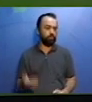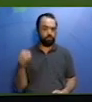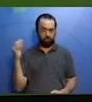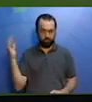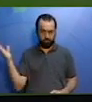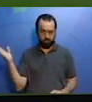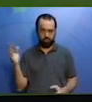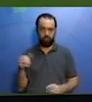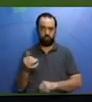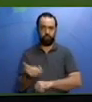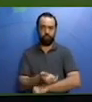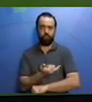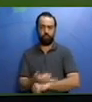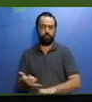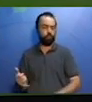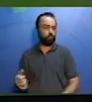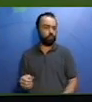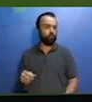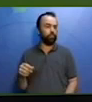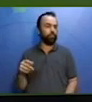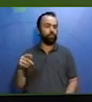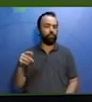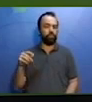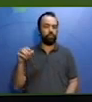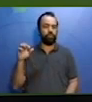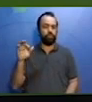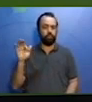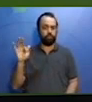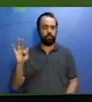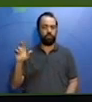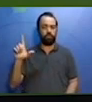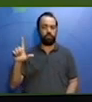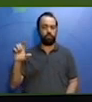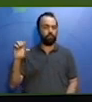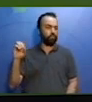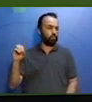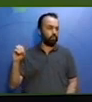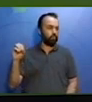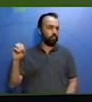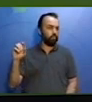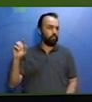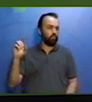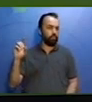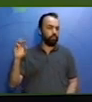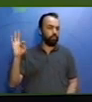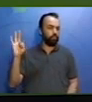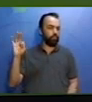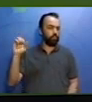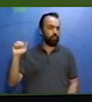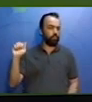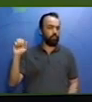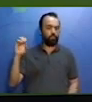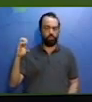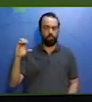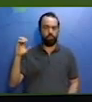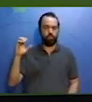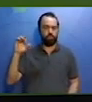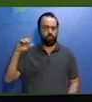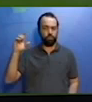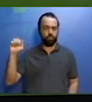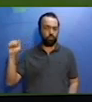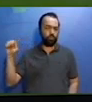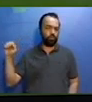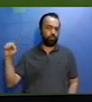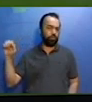Aqui nós temos a flotação, que é uma técnica que se fundamenta na diferença de densidade entre os sólidos